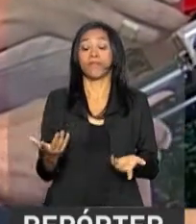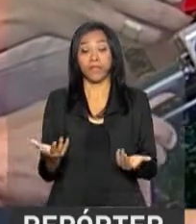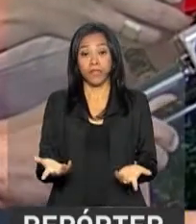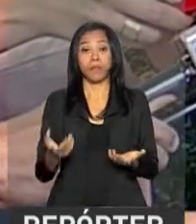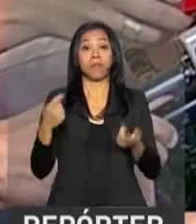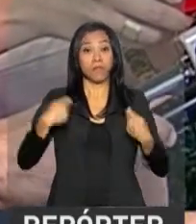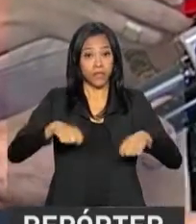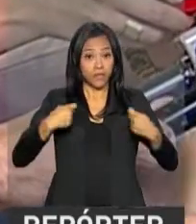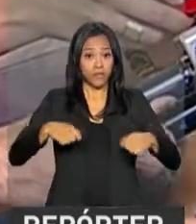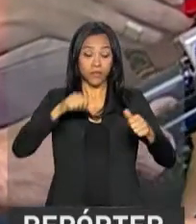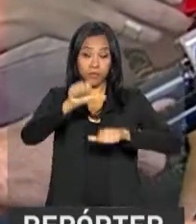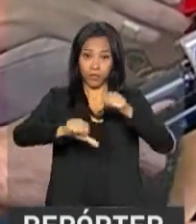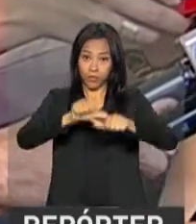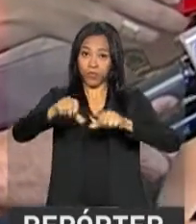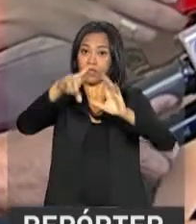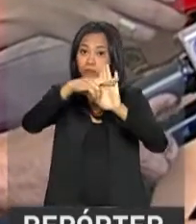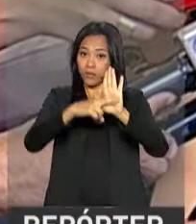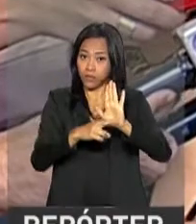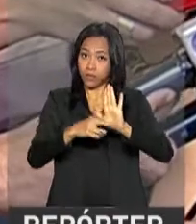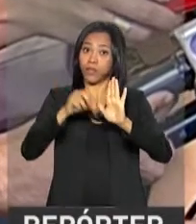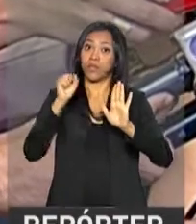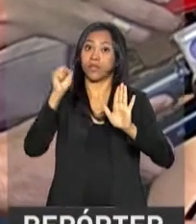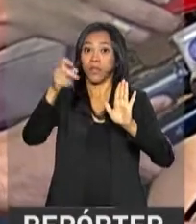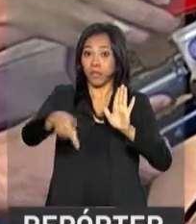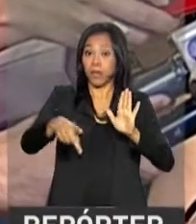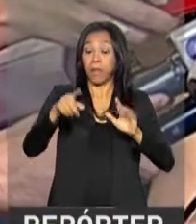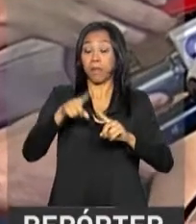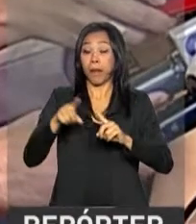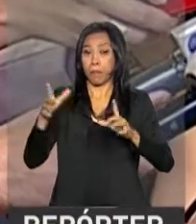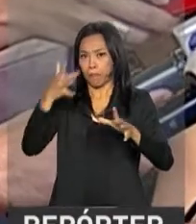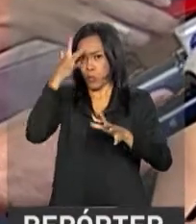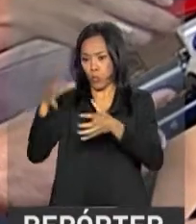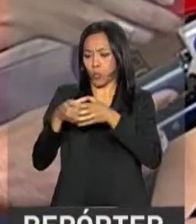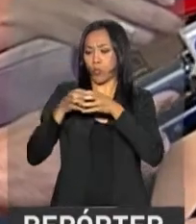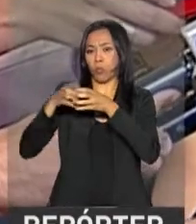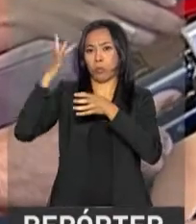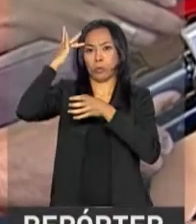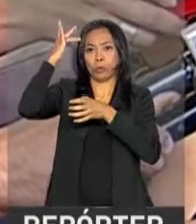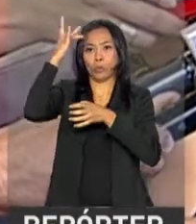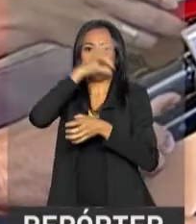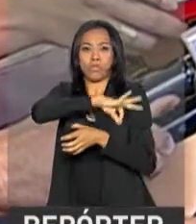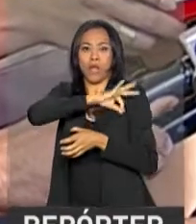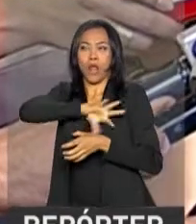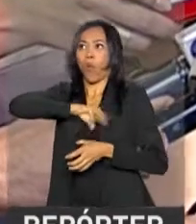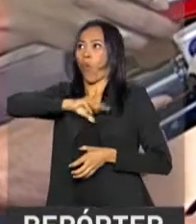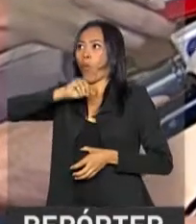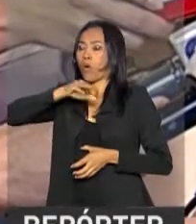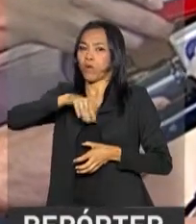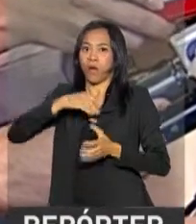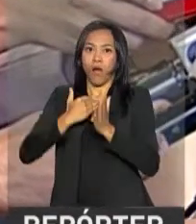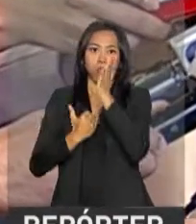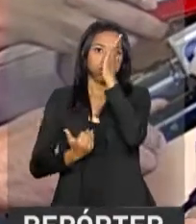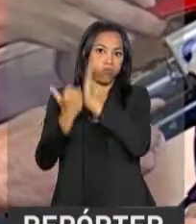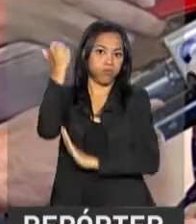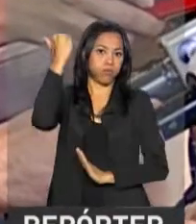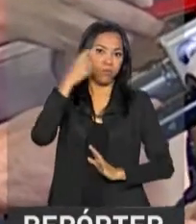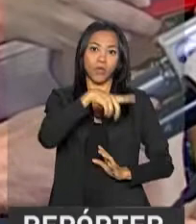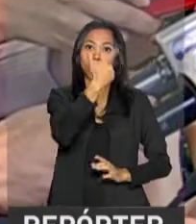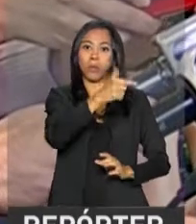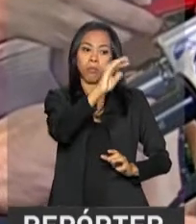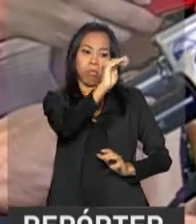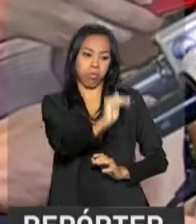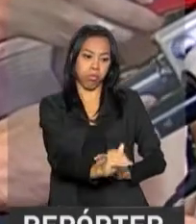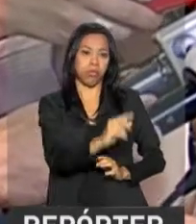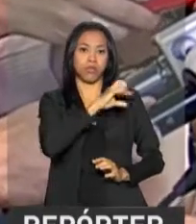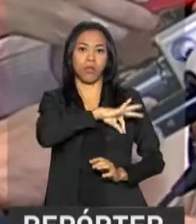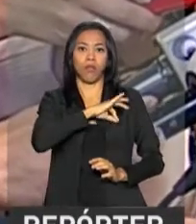fazer uma reforma da previdência para quebrar privilégios para dar tratamento iguais de modo igual e obter economias por meio das pessoas